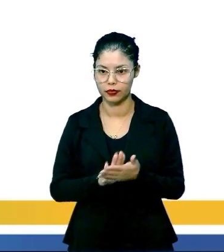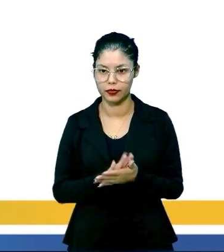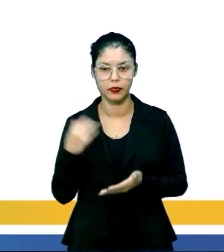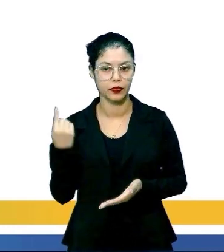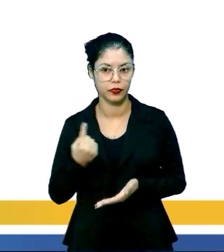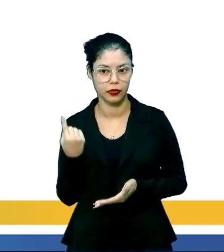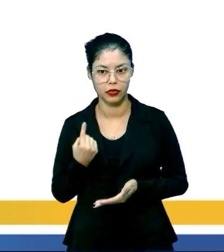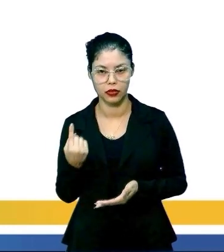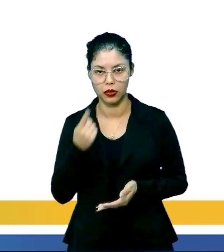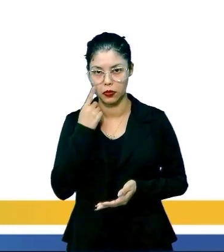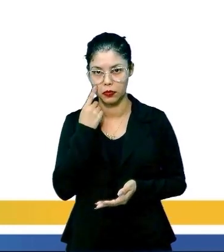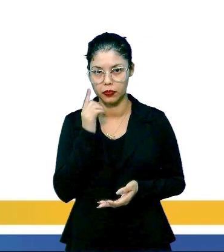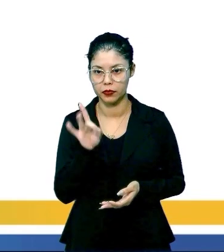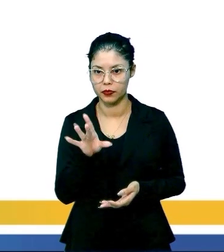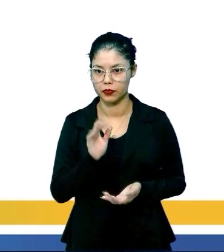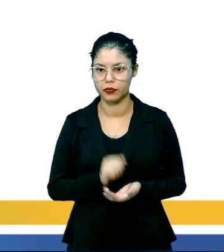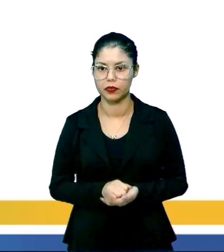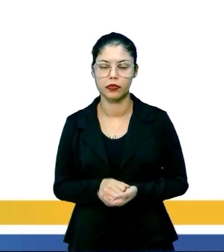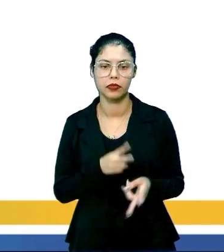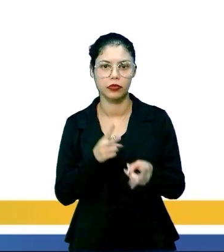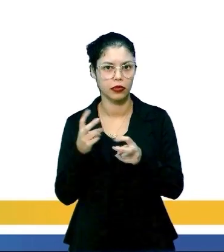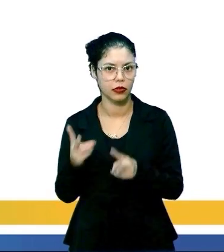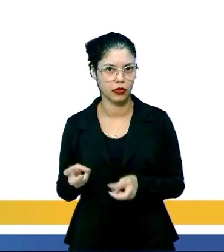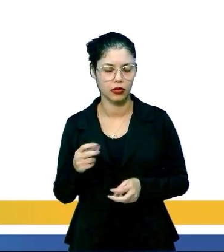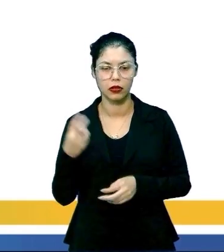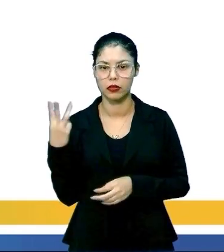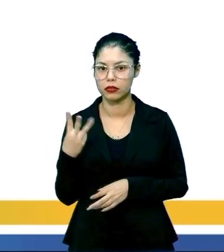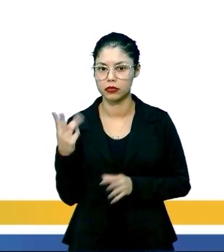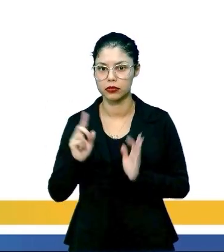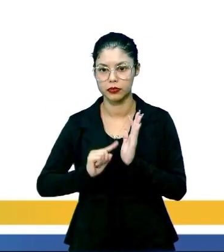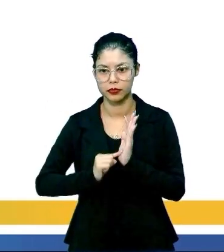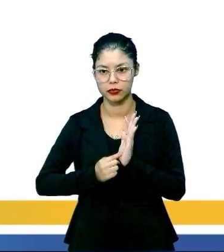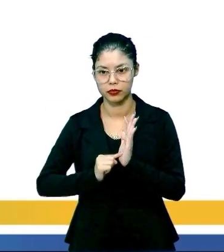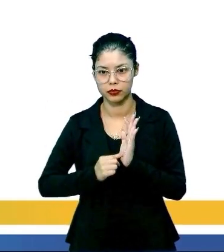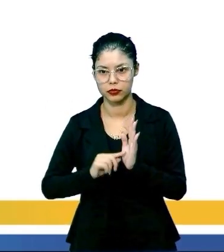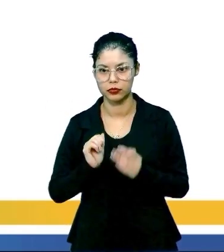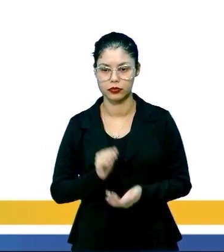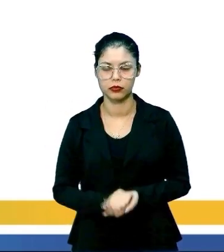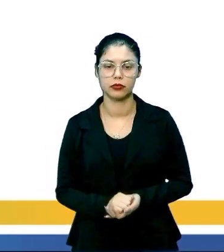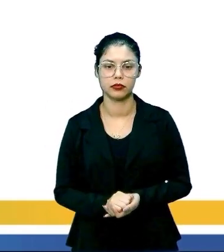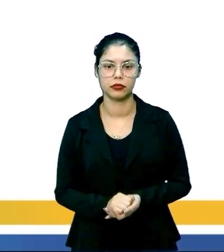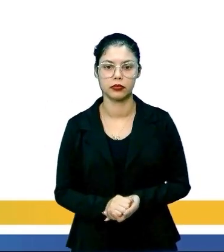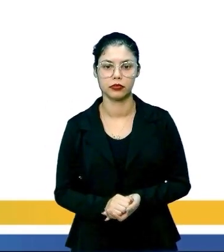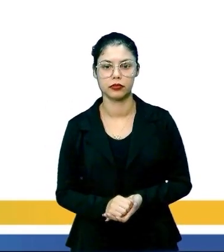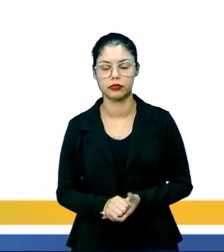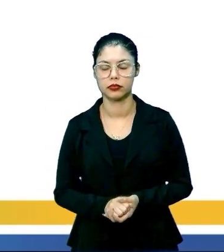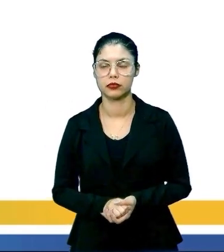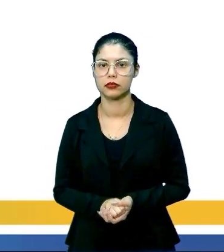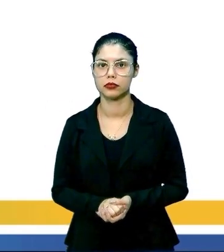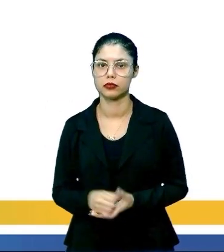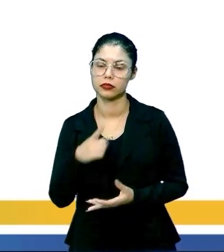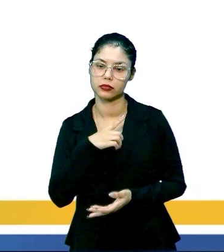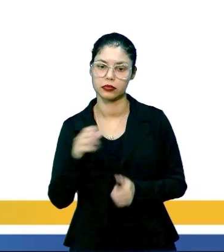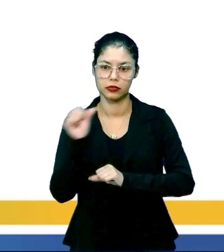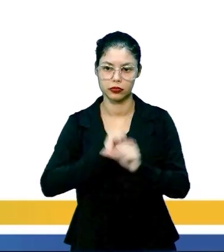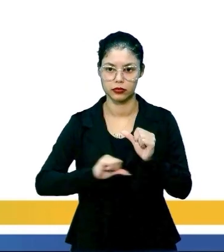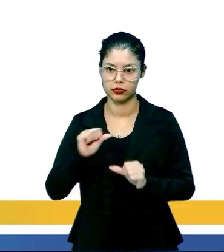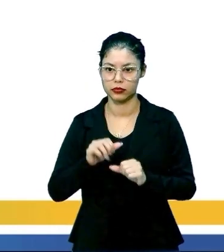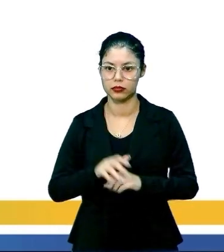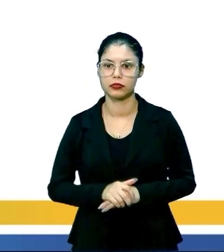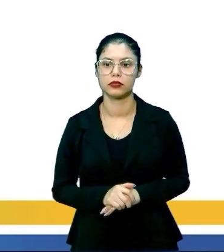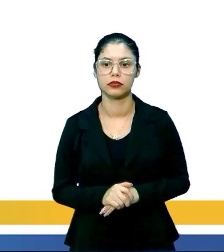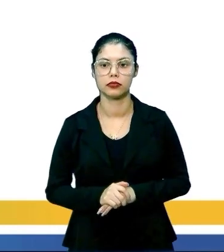ficou sozinho, olha só. Dá para a gente observar o terceiro ponto. Então, aí, ele tem uma